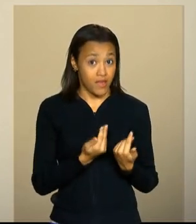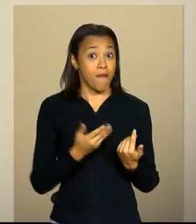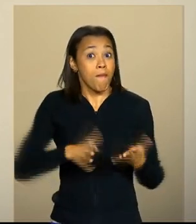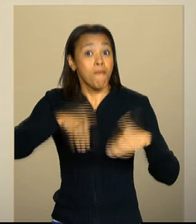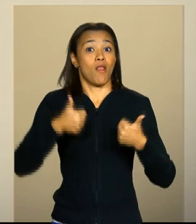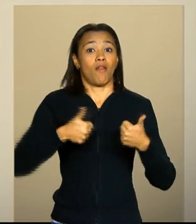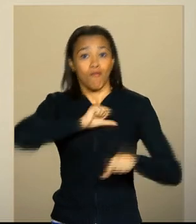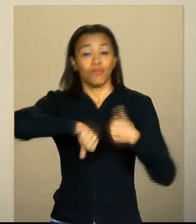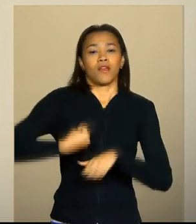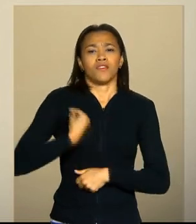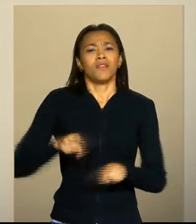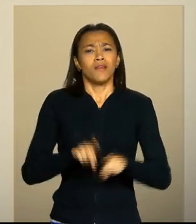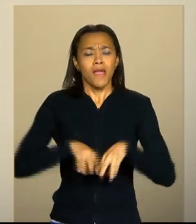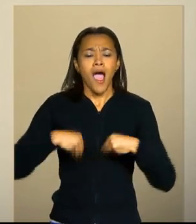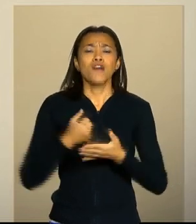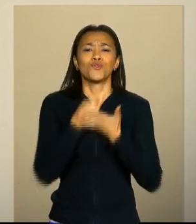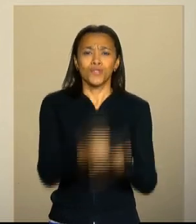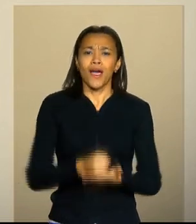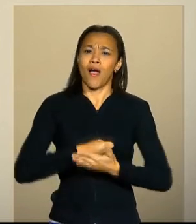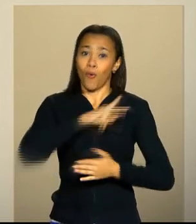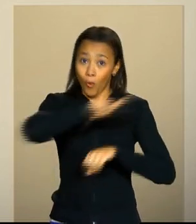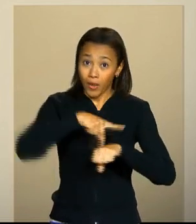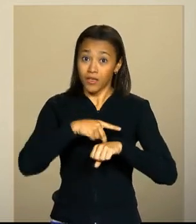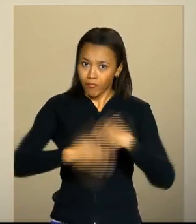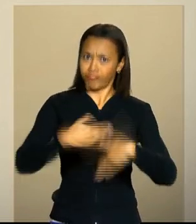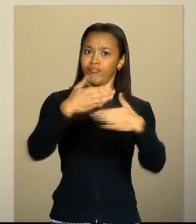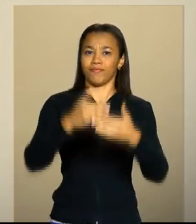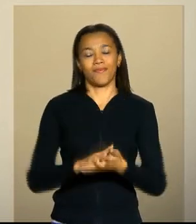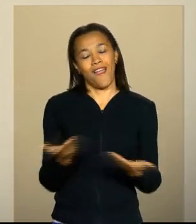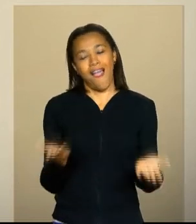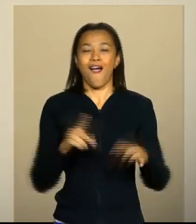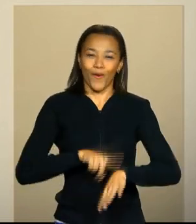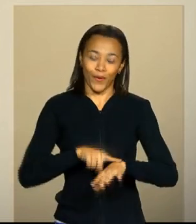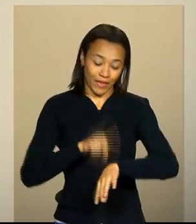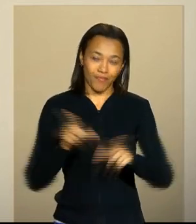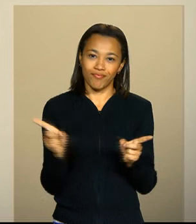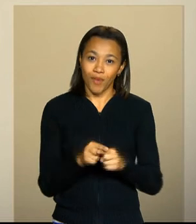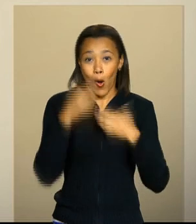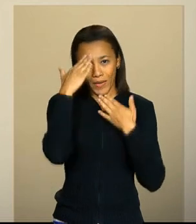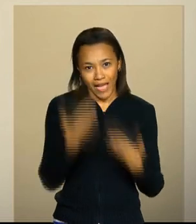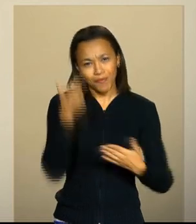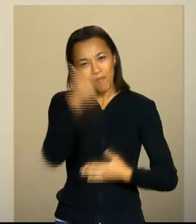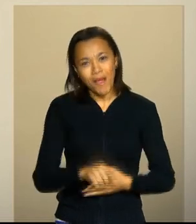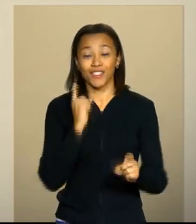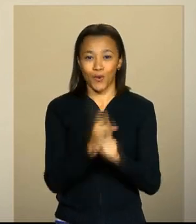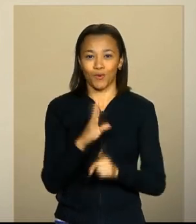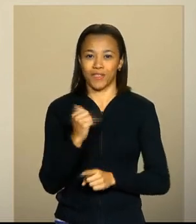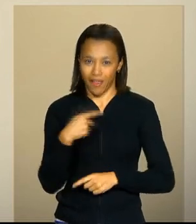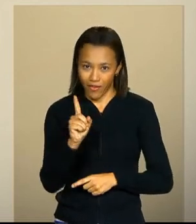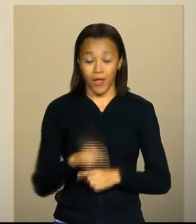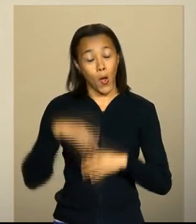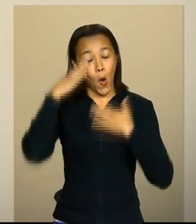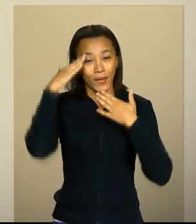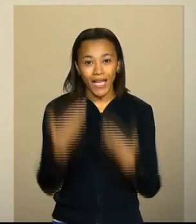melhorar de vida e ainda ajudar o país a se desenvolver agora infelizmente o nosso tempo chegou ao fim obrigado por mais esse